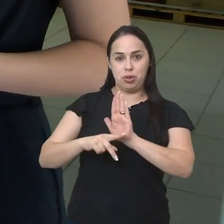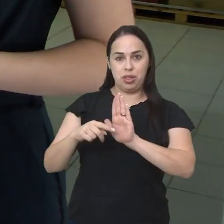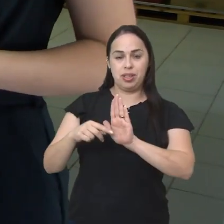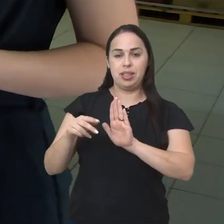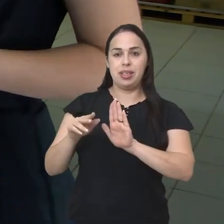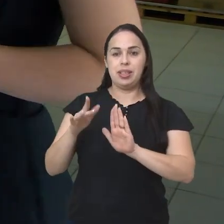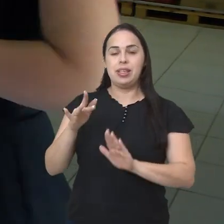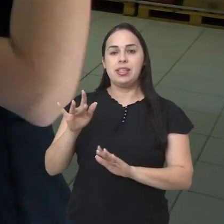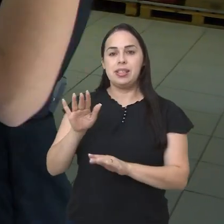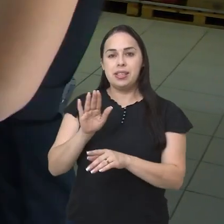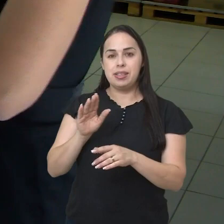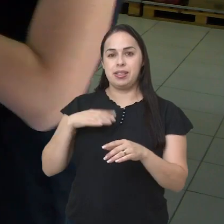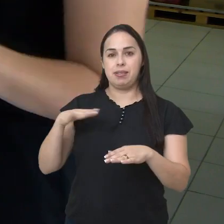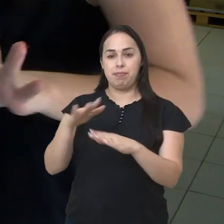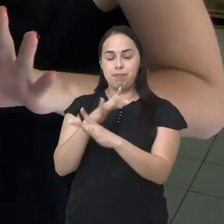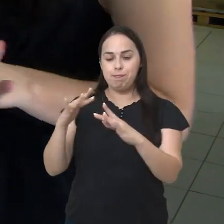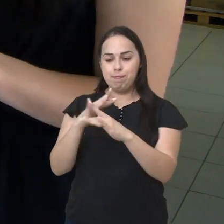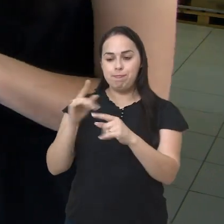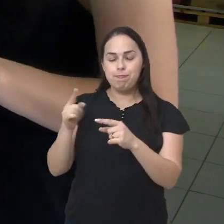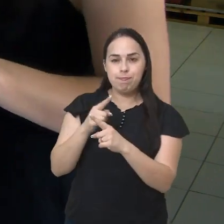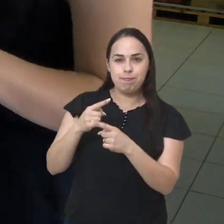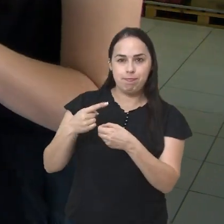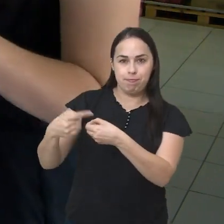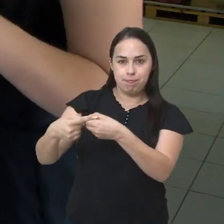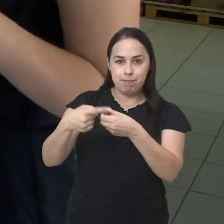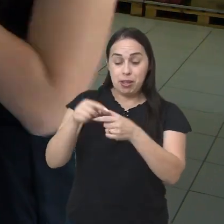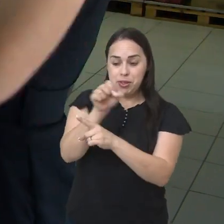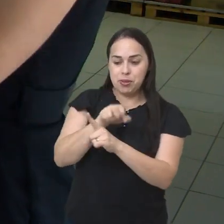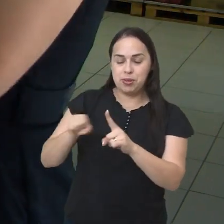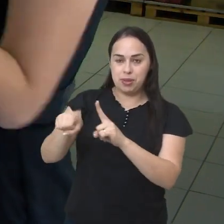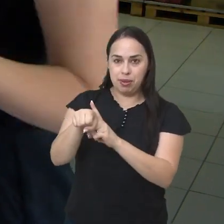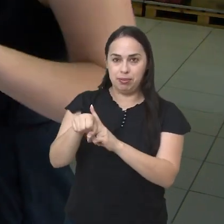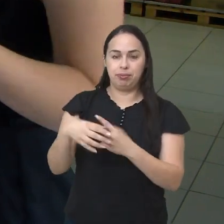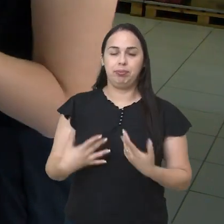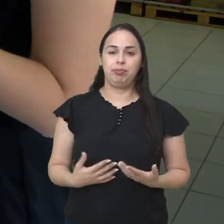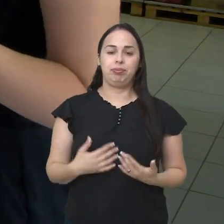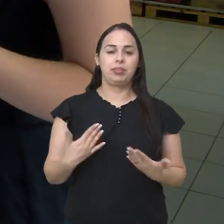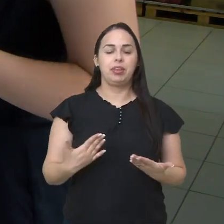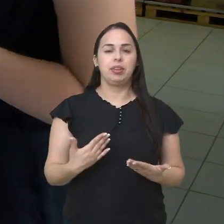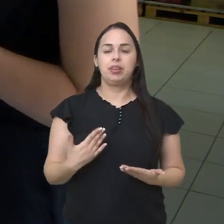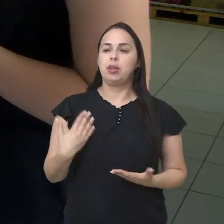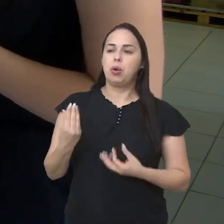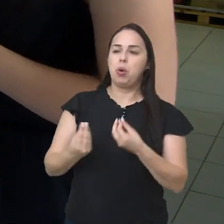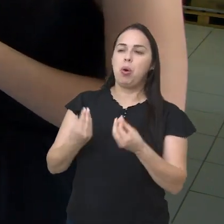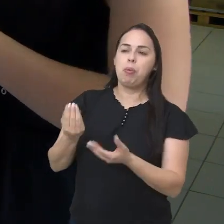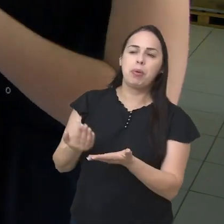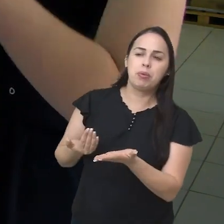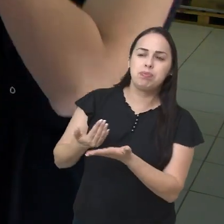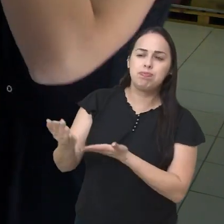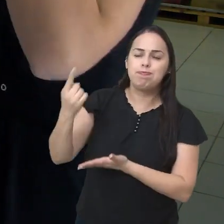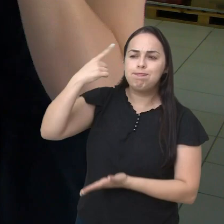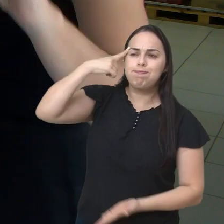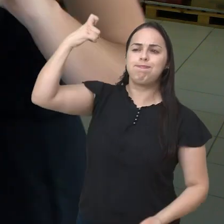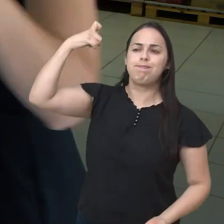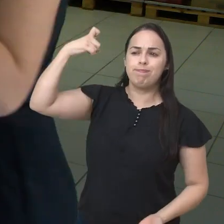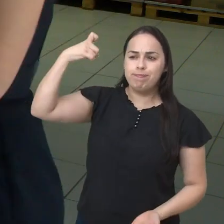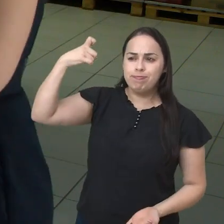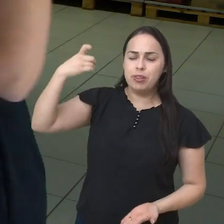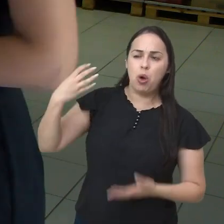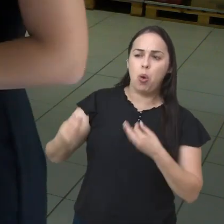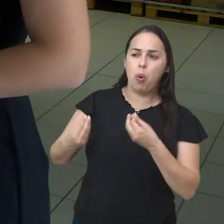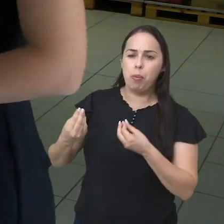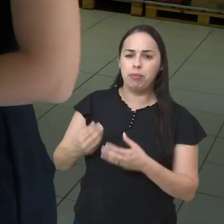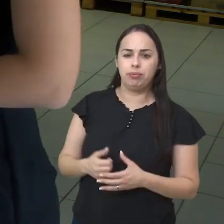José dos Campos. Seu Emanuel, conta pra gente, né, qual que foi o start, quando que vocês decidiram ter essa